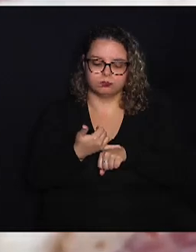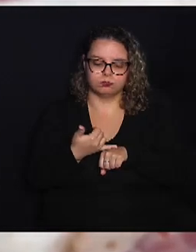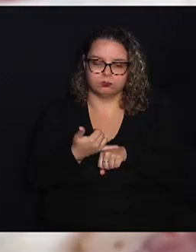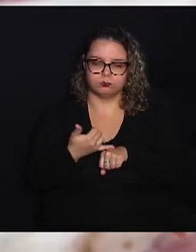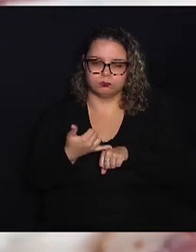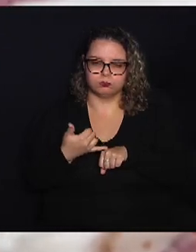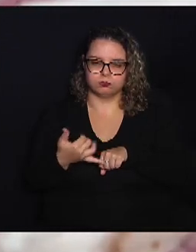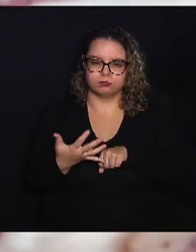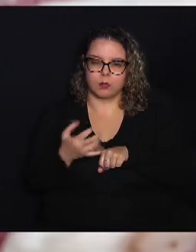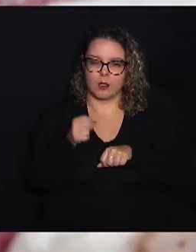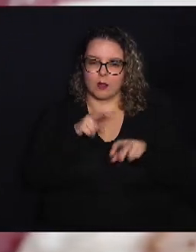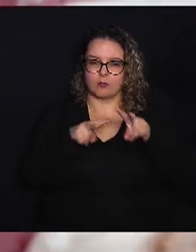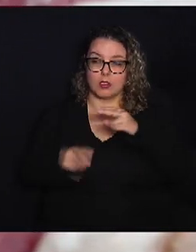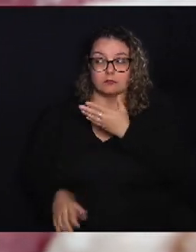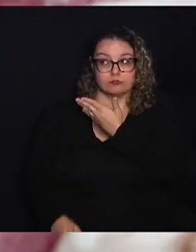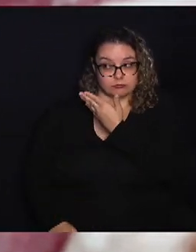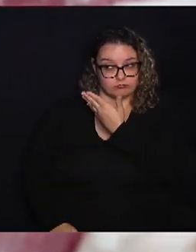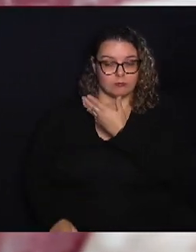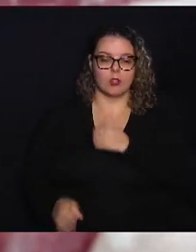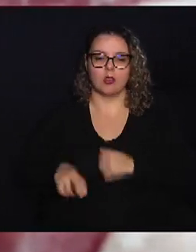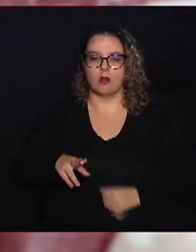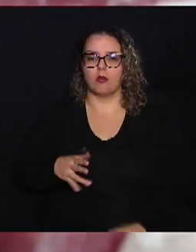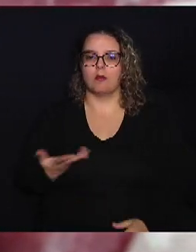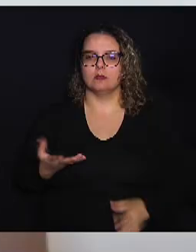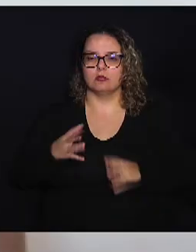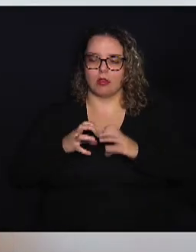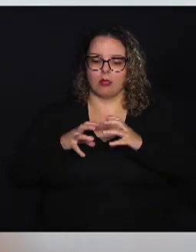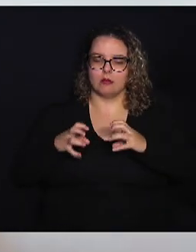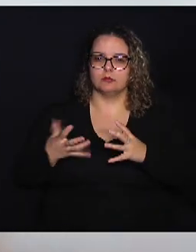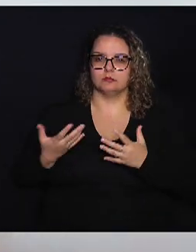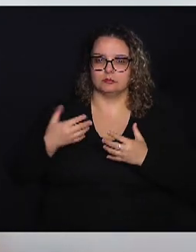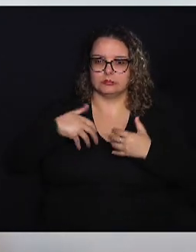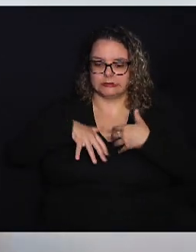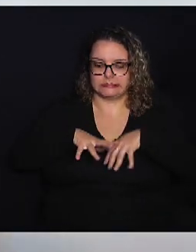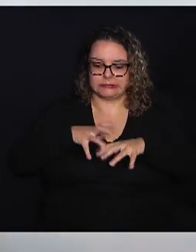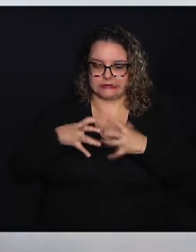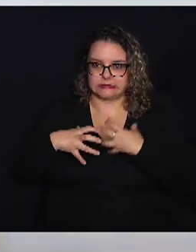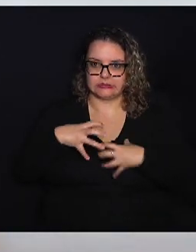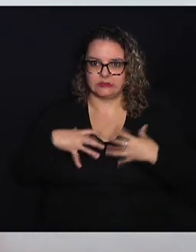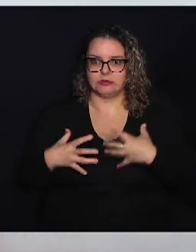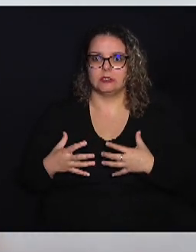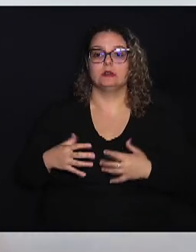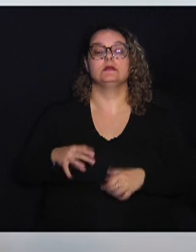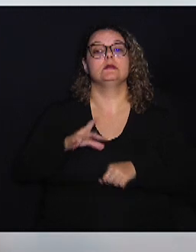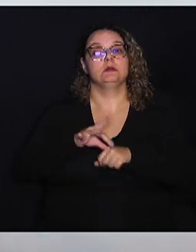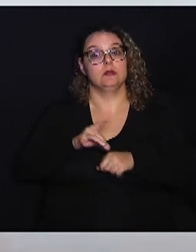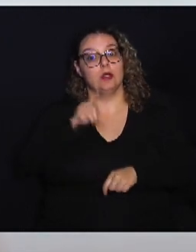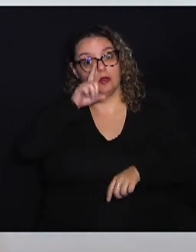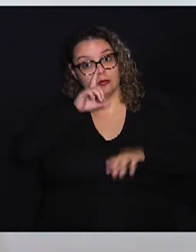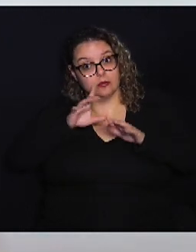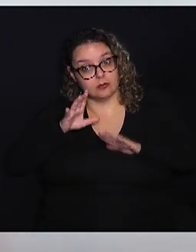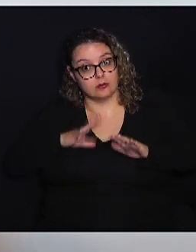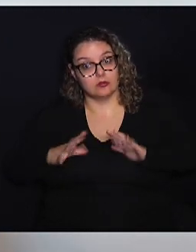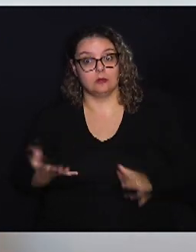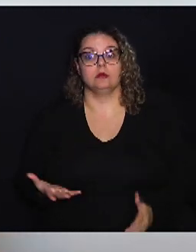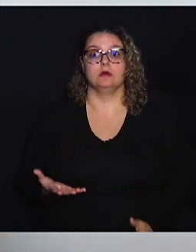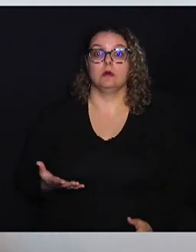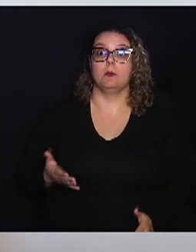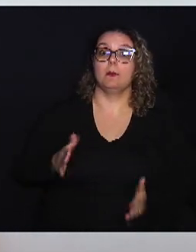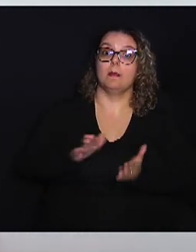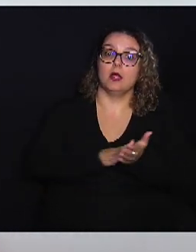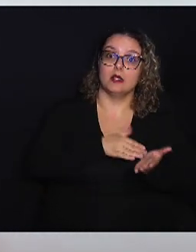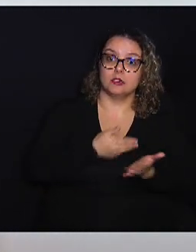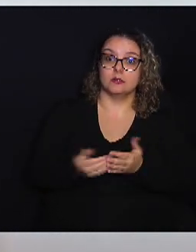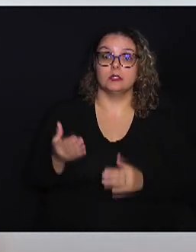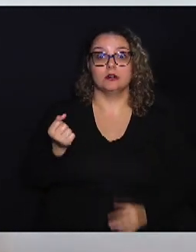mais aparente, ou mesmo aquela gordura entremeada na carne, então tem que ter um pouquinho de cuidado. Manteiga, leites